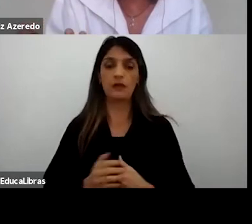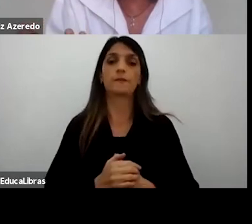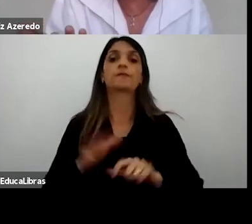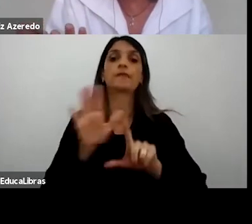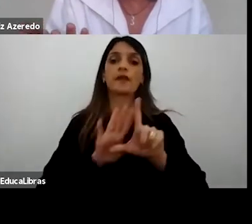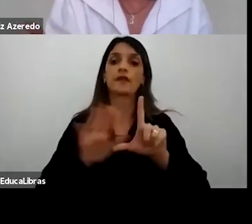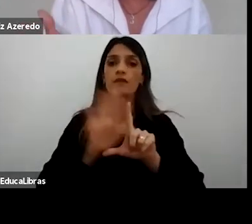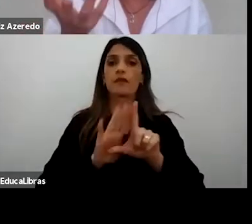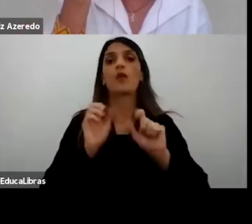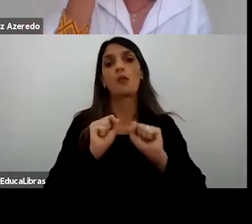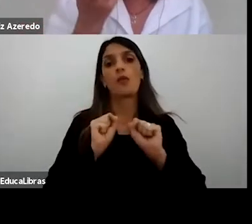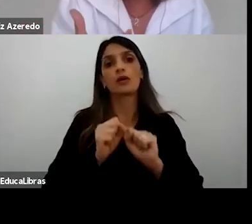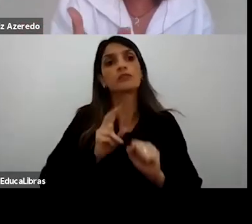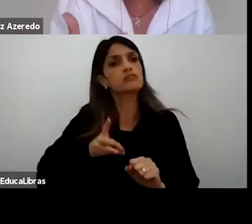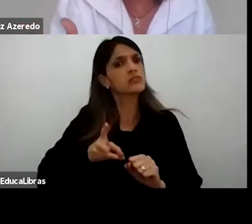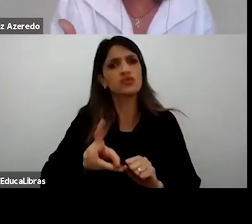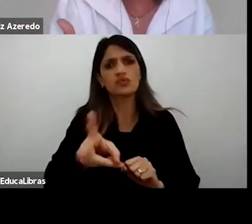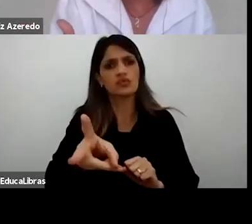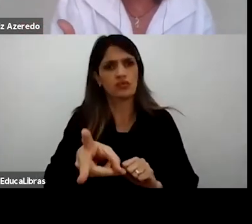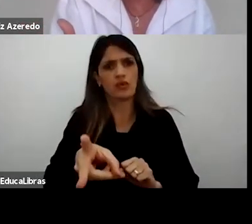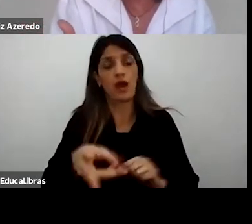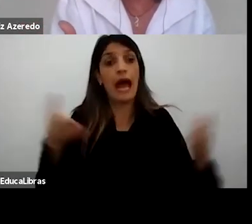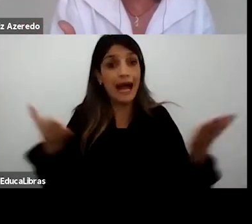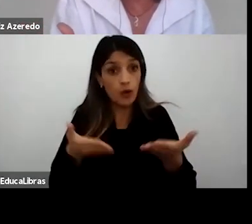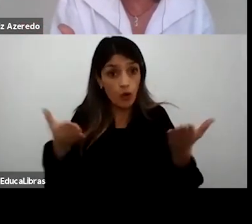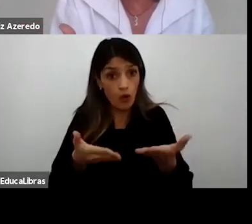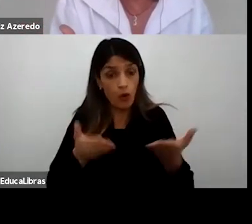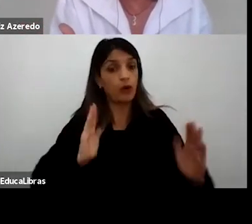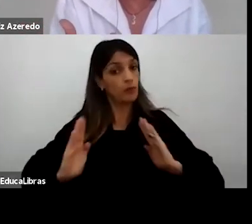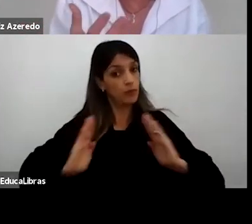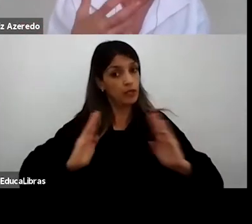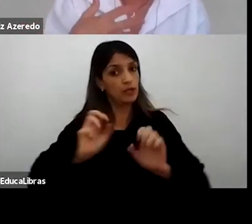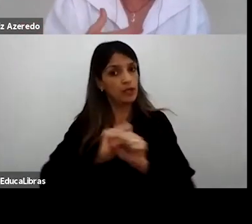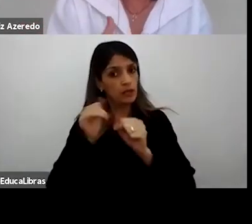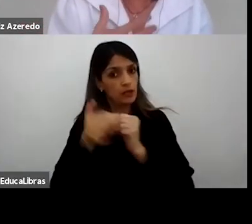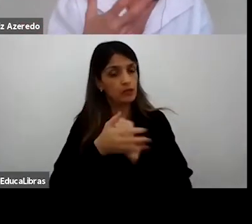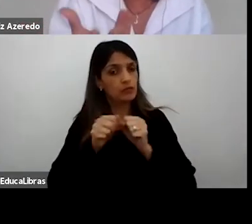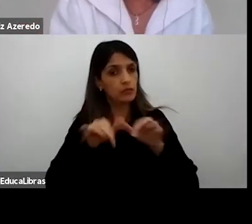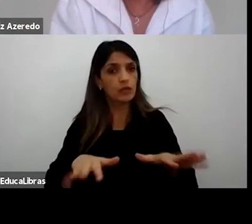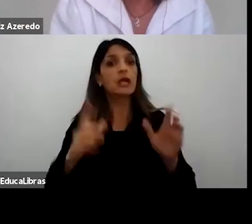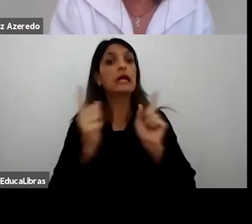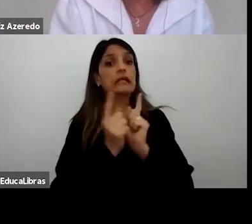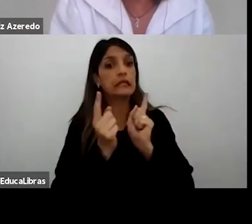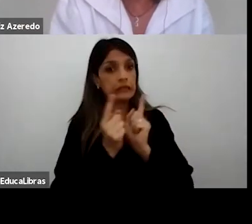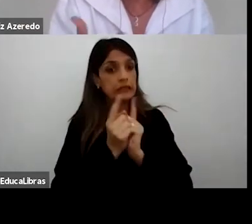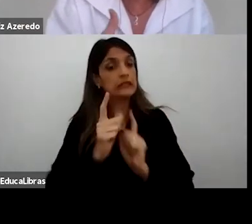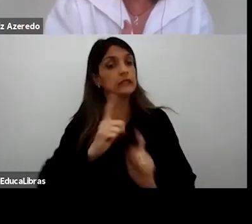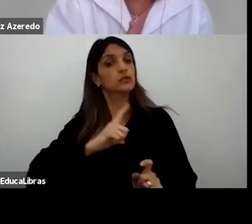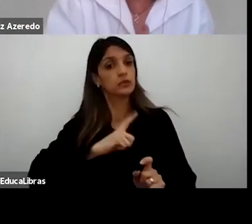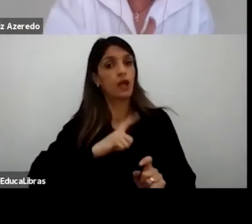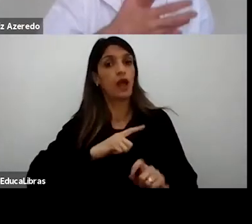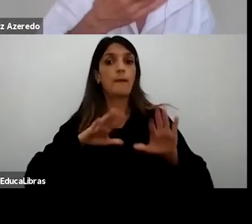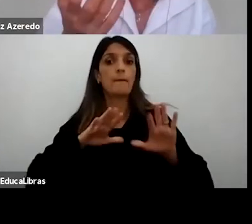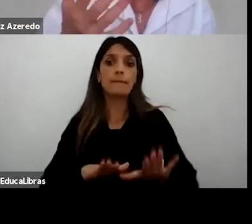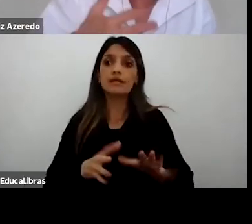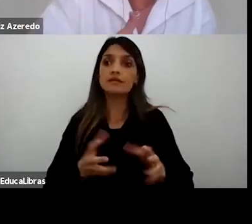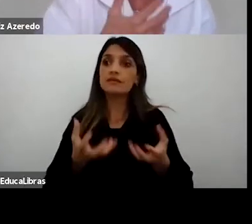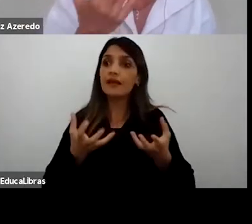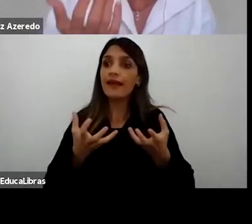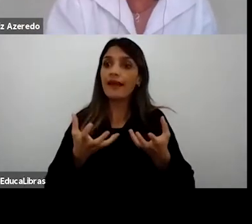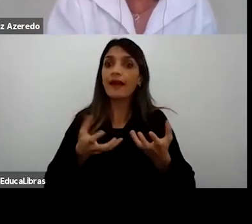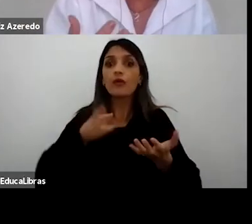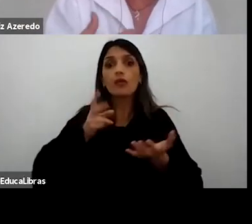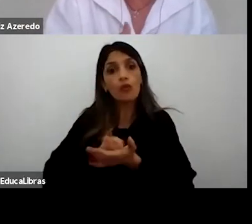ser perene. Ela está, nesse momento, atendendo a pandemia, mas ela tem essa musculatura para ela navegar, para